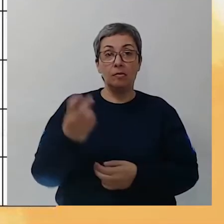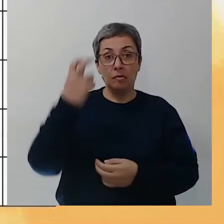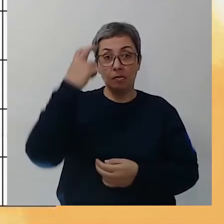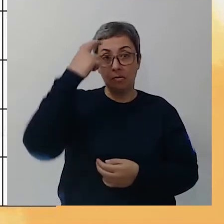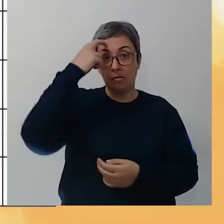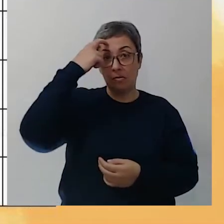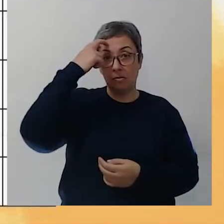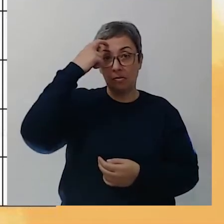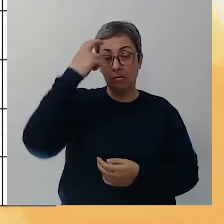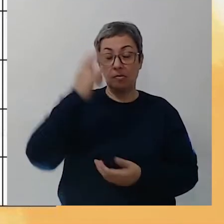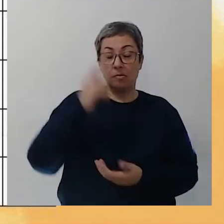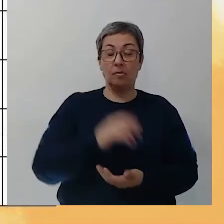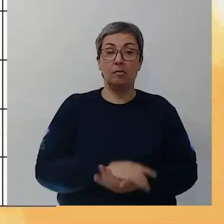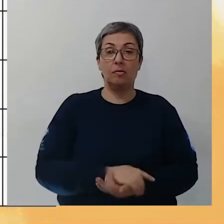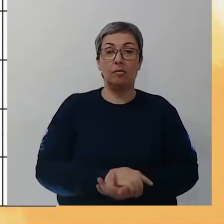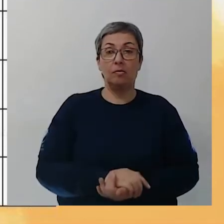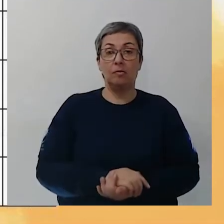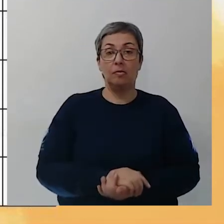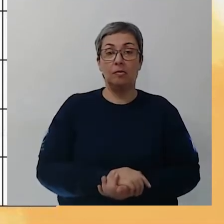cultura,